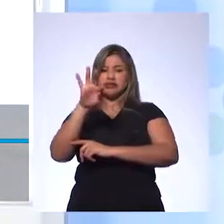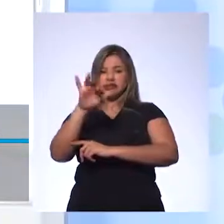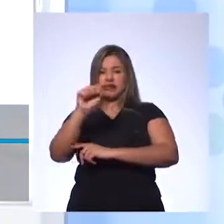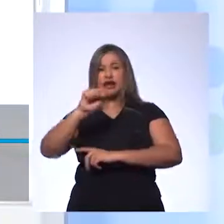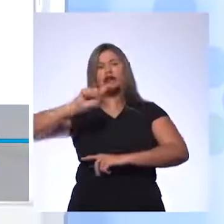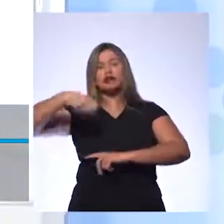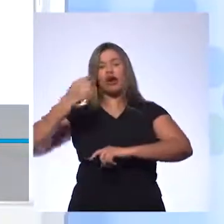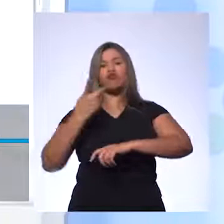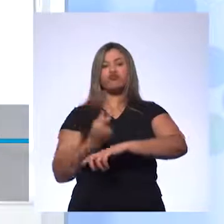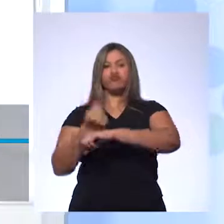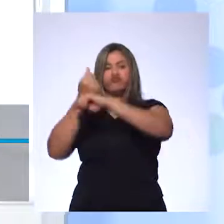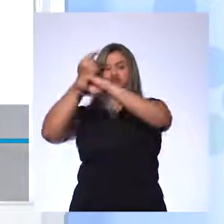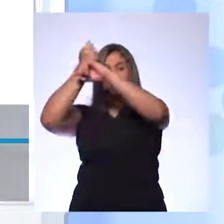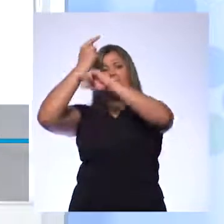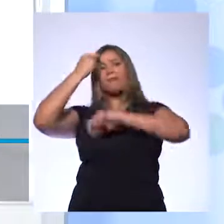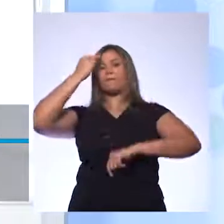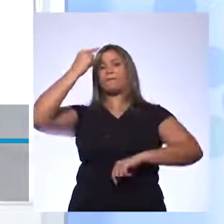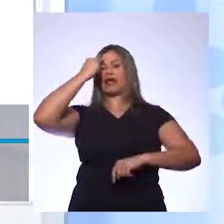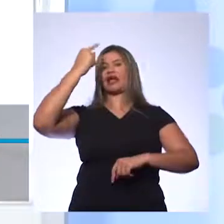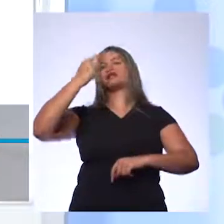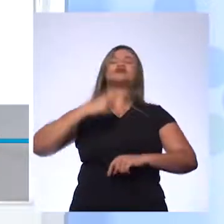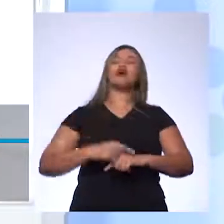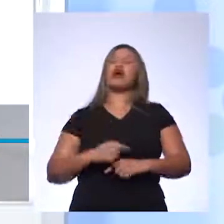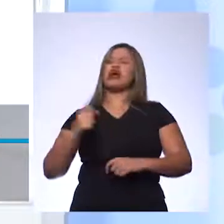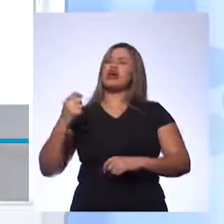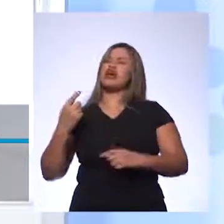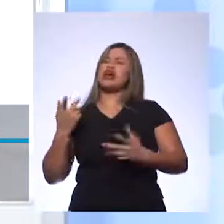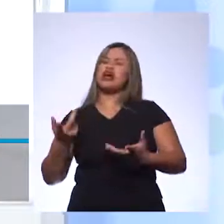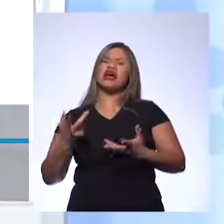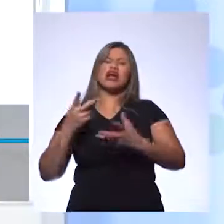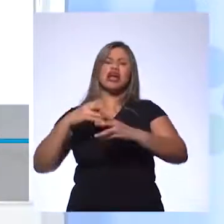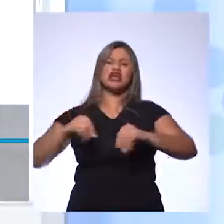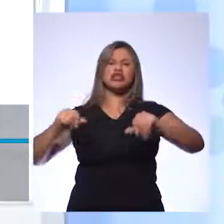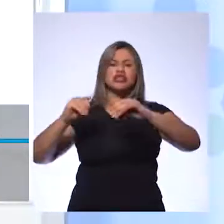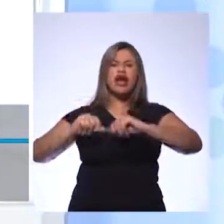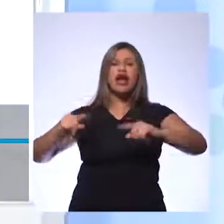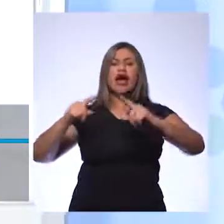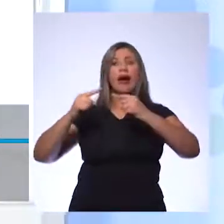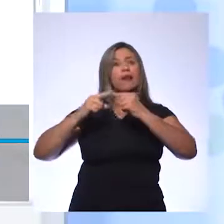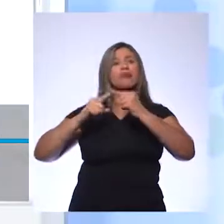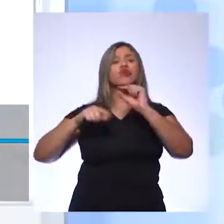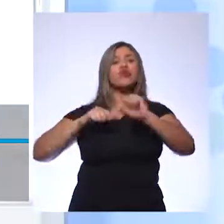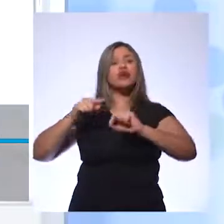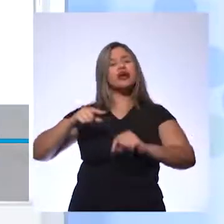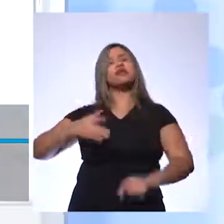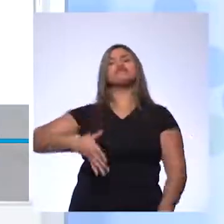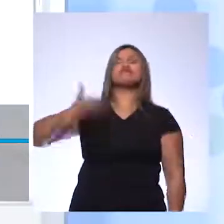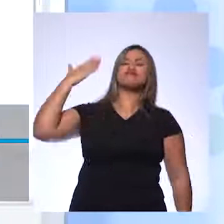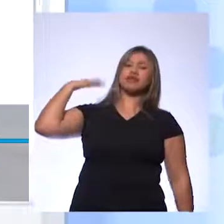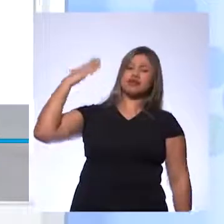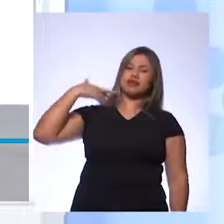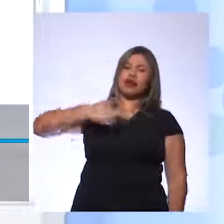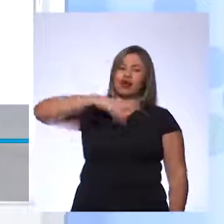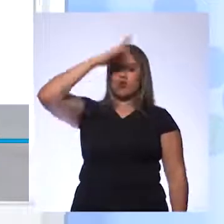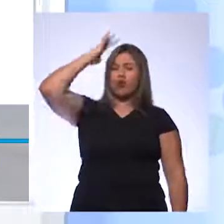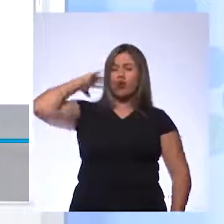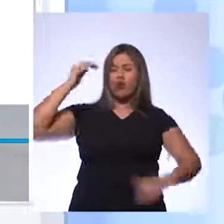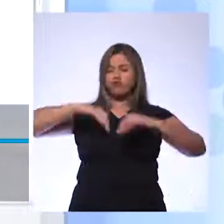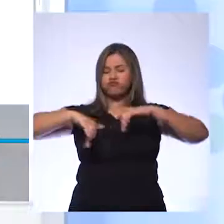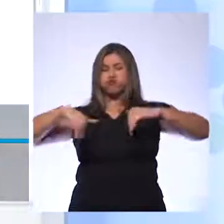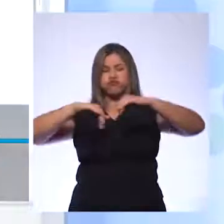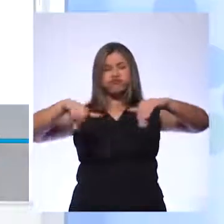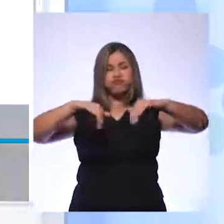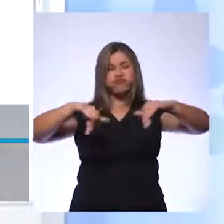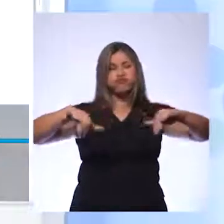que veio essa ideia de do dinheiro do valor das propriedades da onde veio isso não Império Romano se desfragmentando